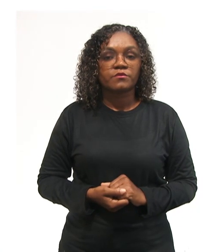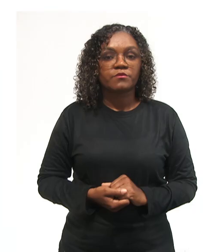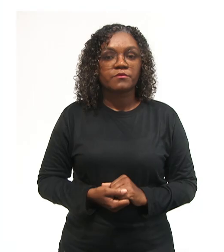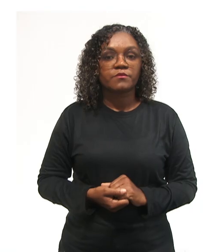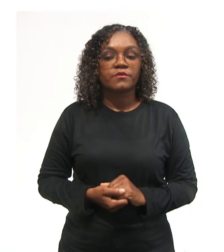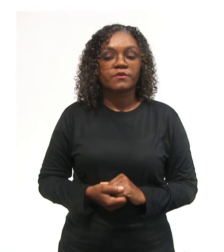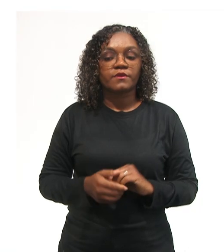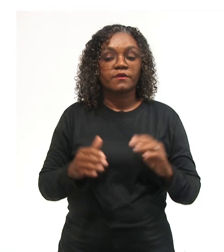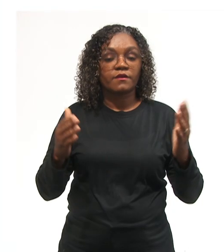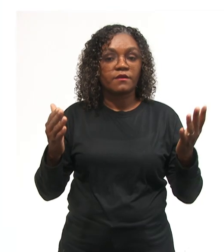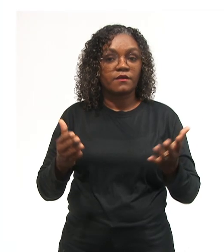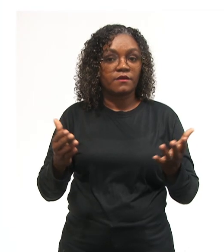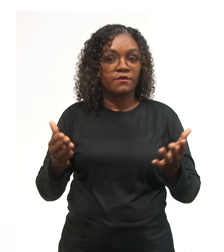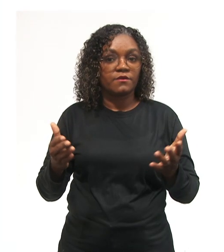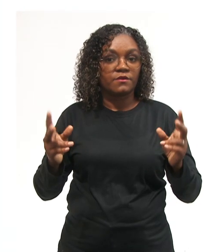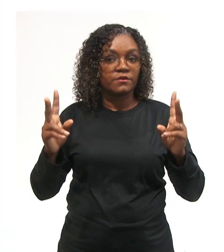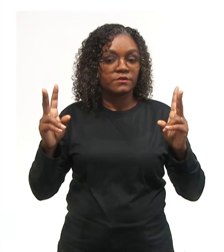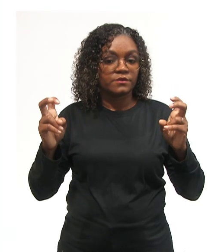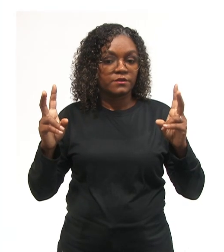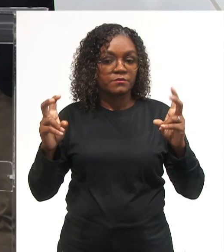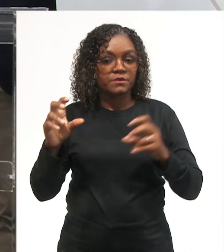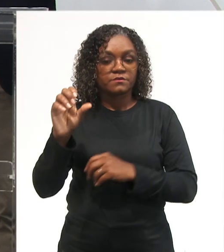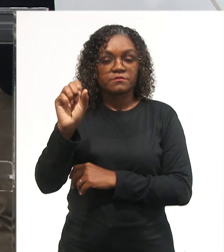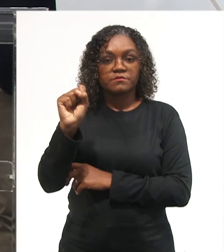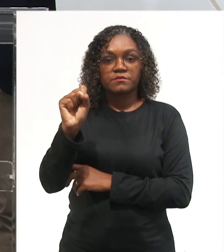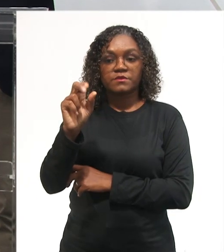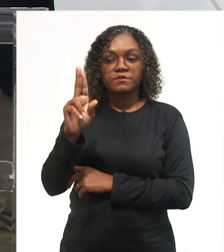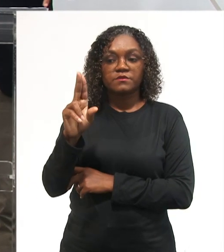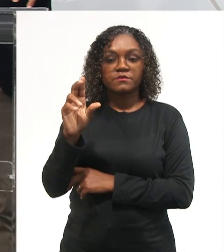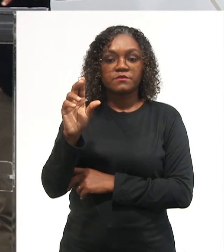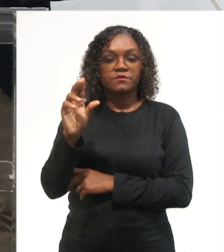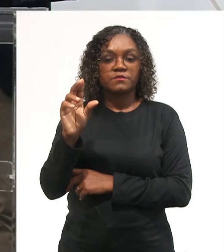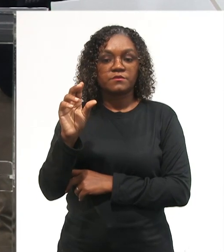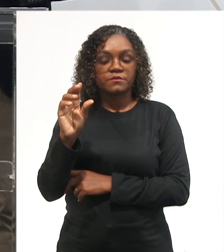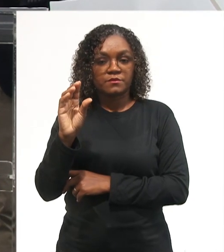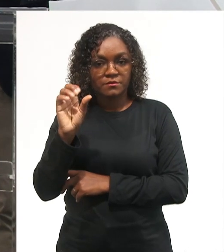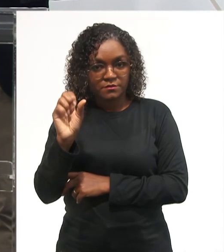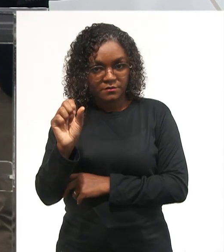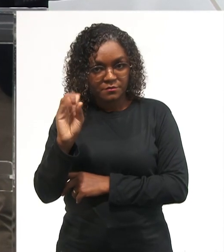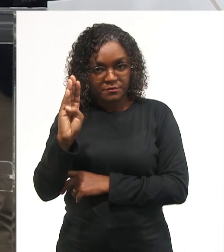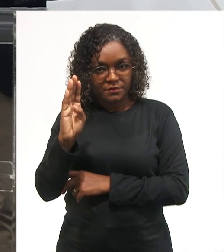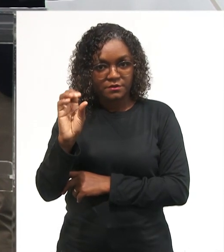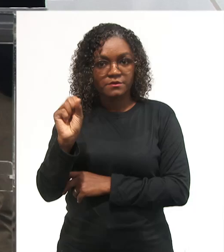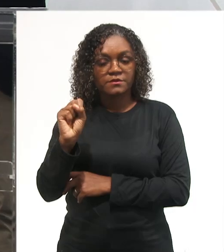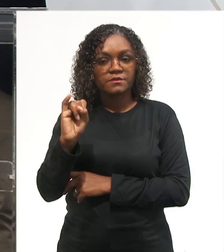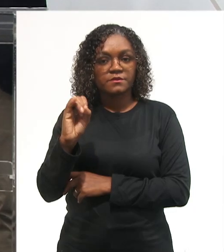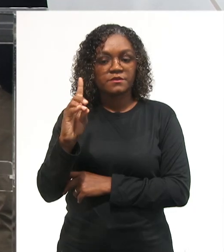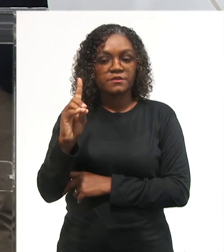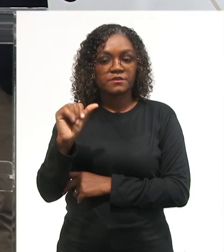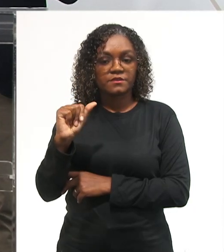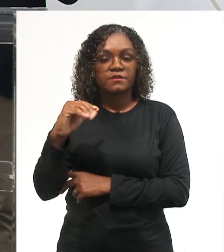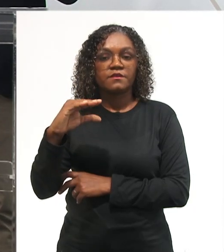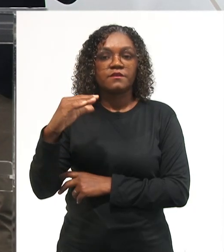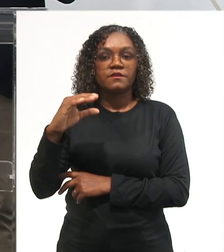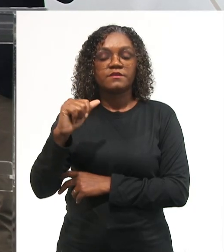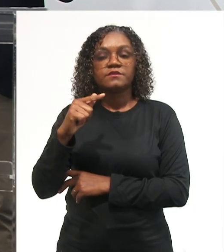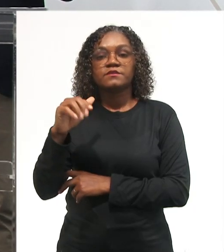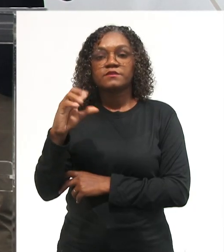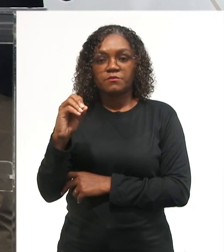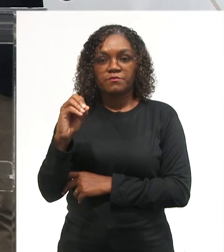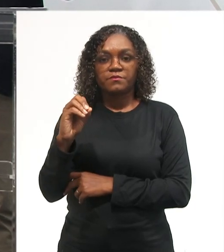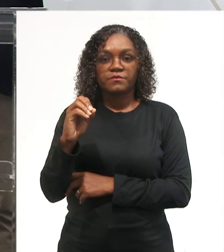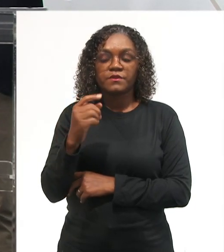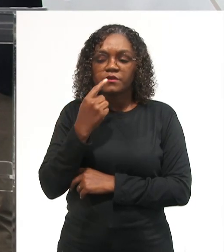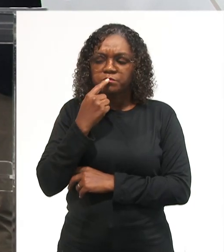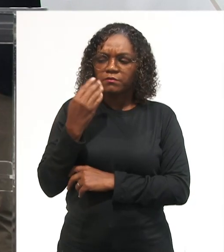Para falar de subsidiação, eu quero trazer aqui uma situação que está acontecendo até nesse momento, né? Ou até pouco tempo atrás,